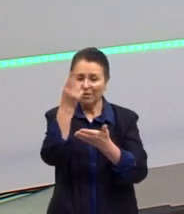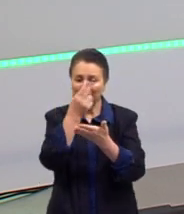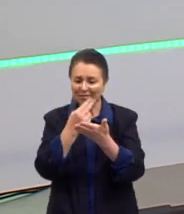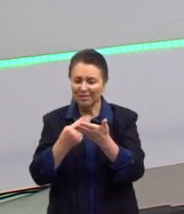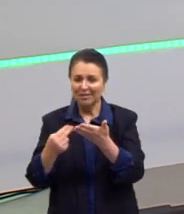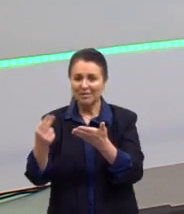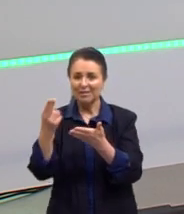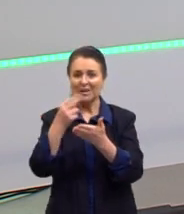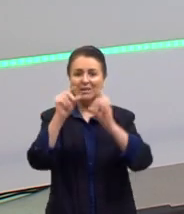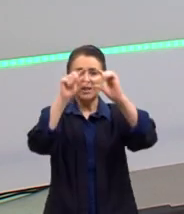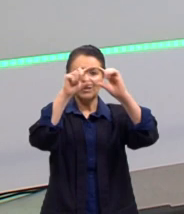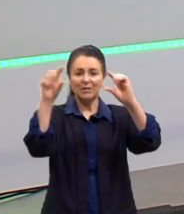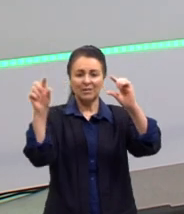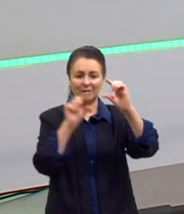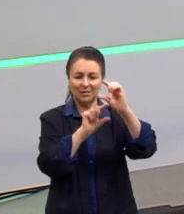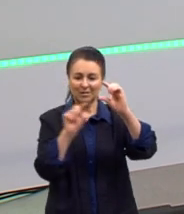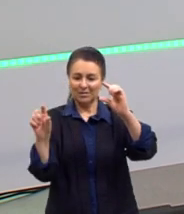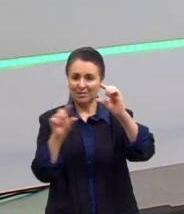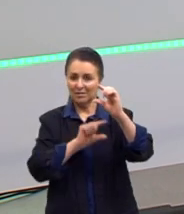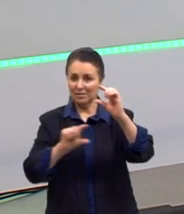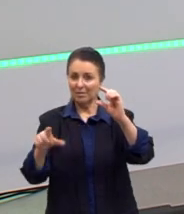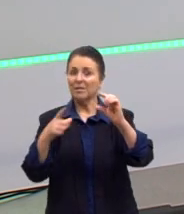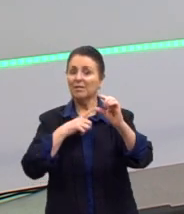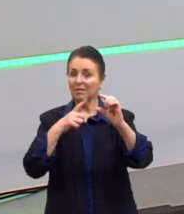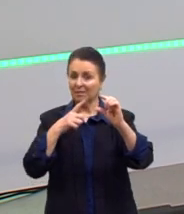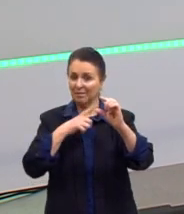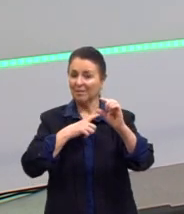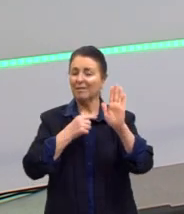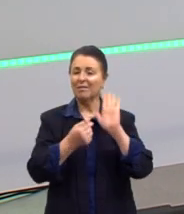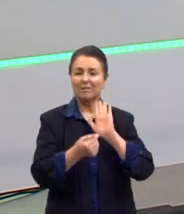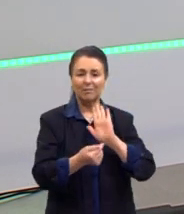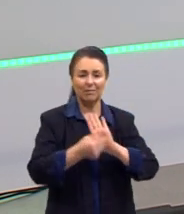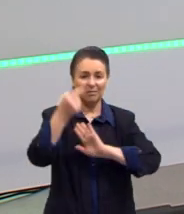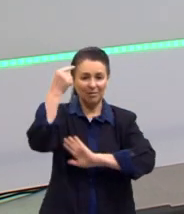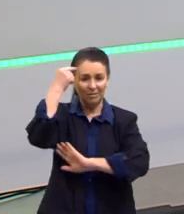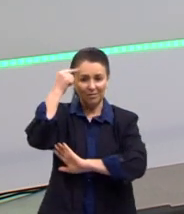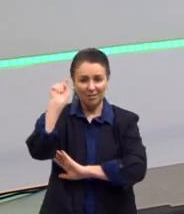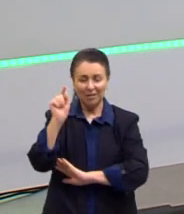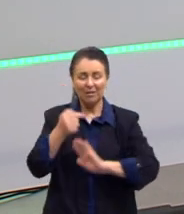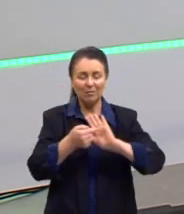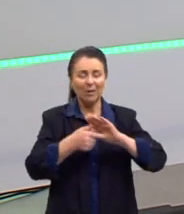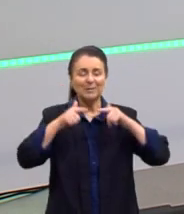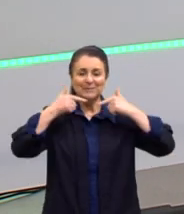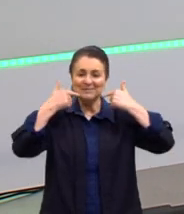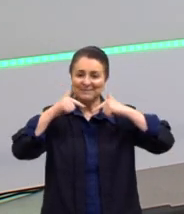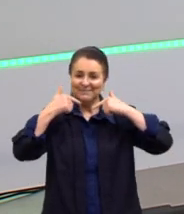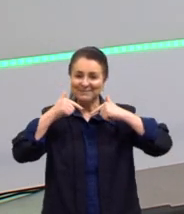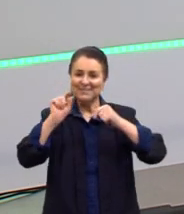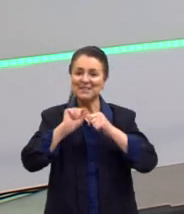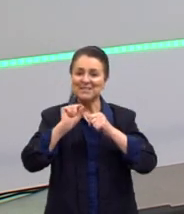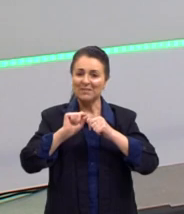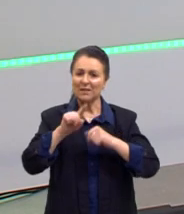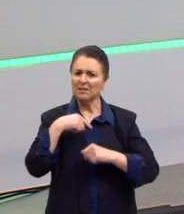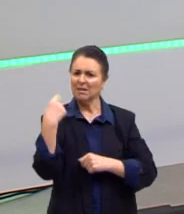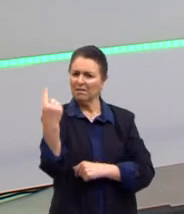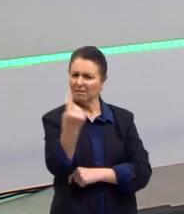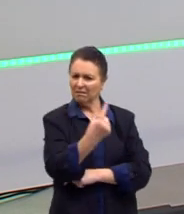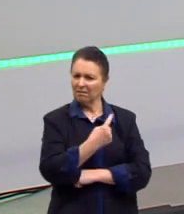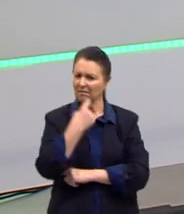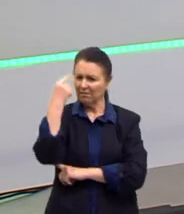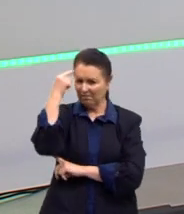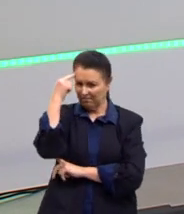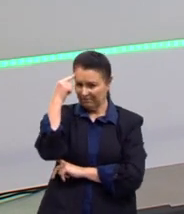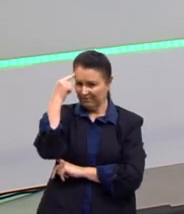organização e ainda assim transmitem uma ideia trazem amor e fazem a gente refletir